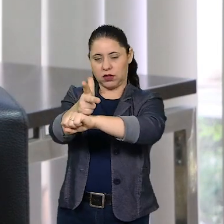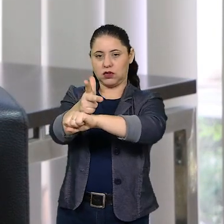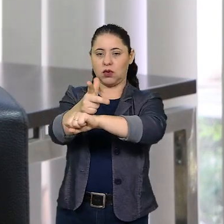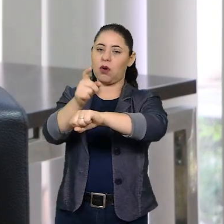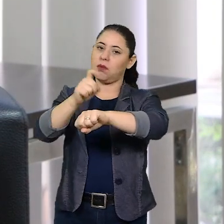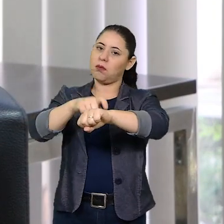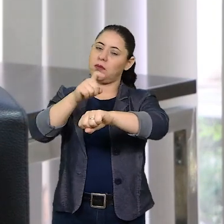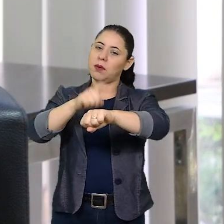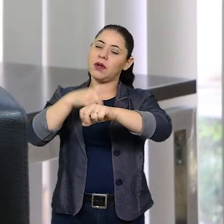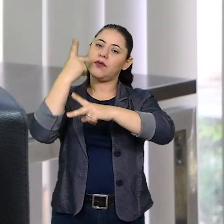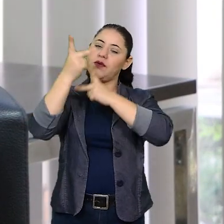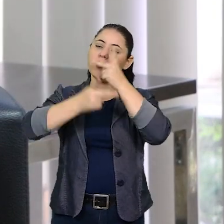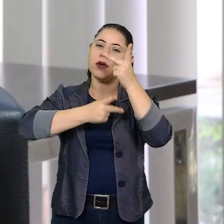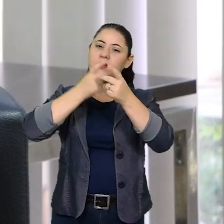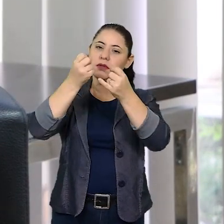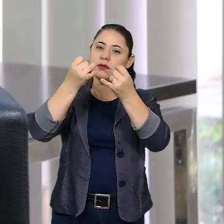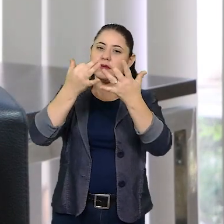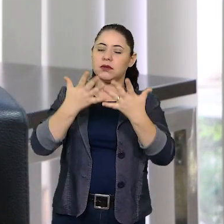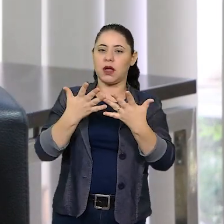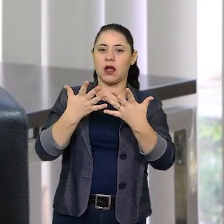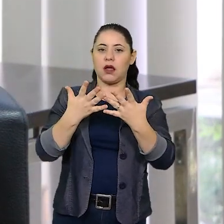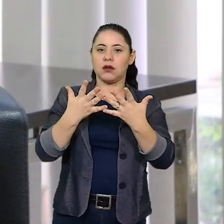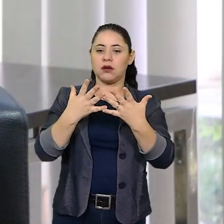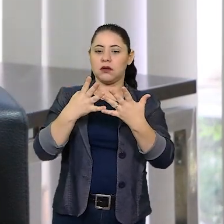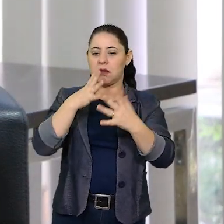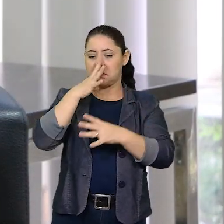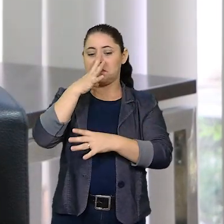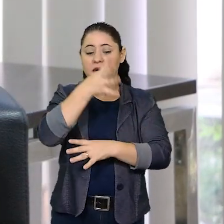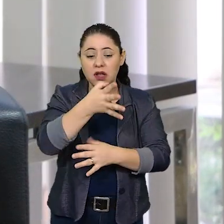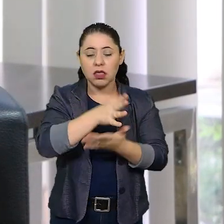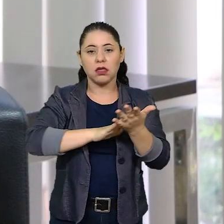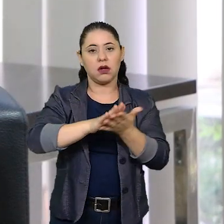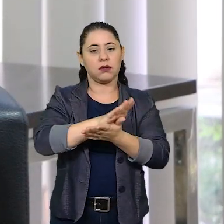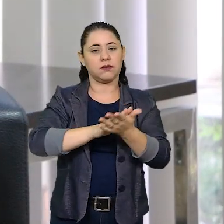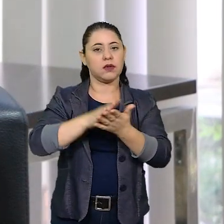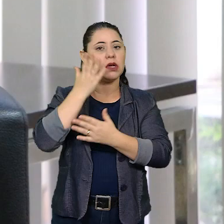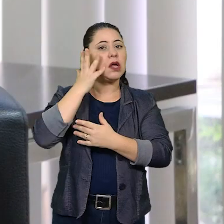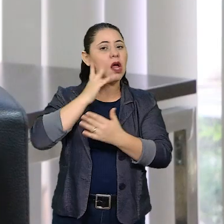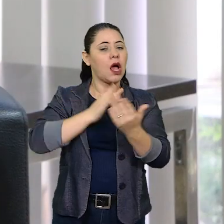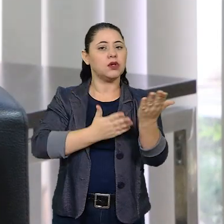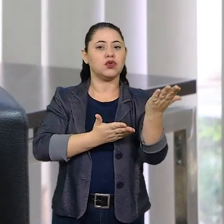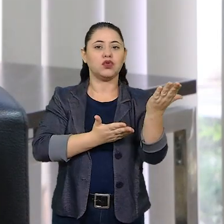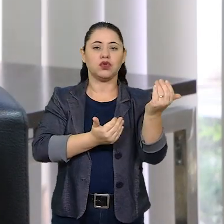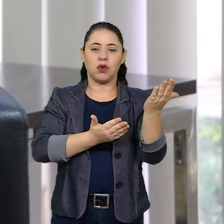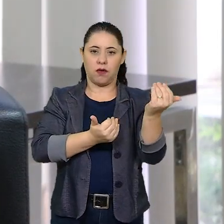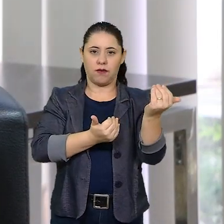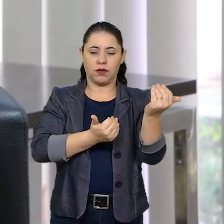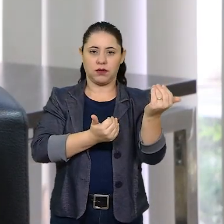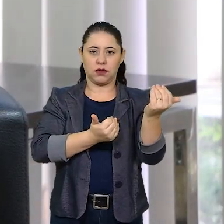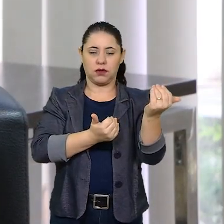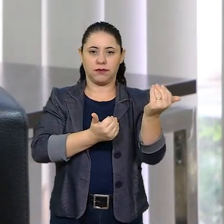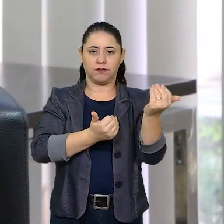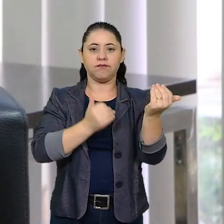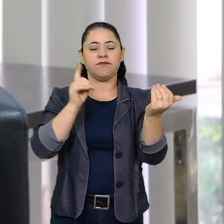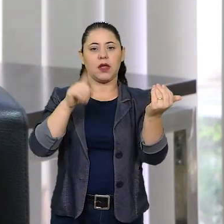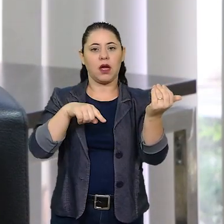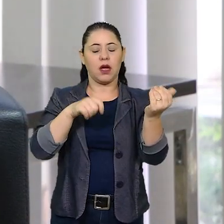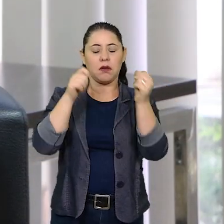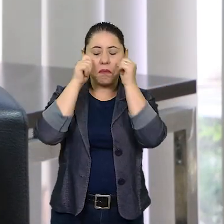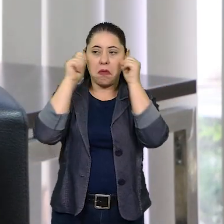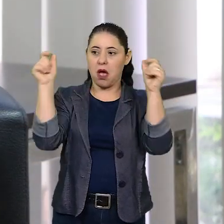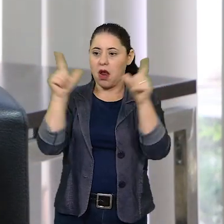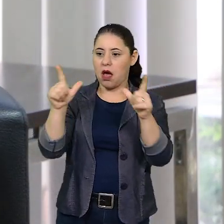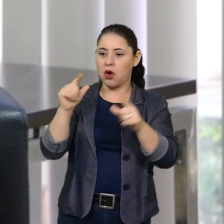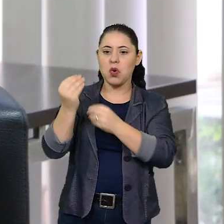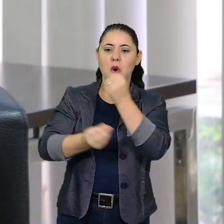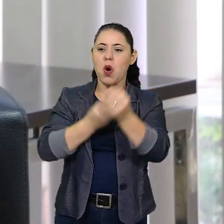de videoconferência enquanto esse depoimento é prestado. Sem interferência, a criança ou adolescente